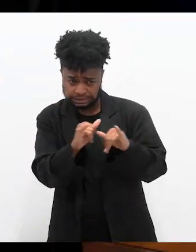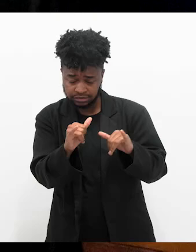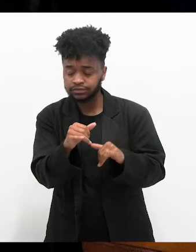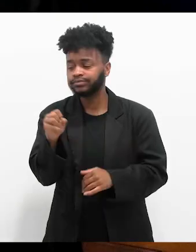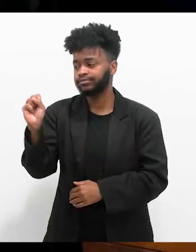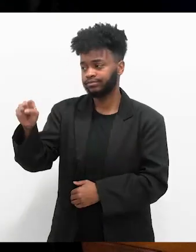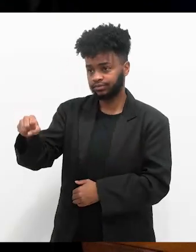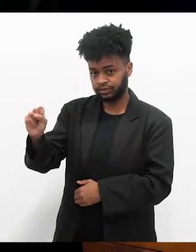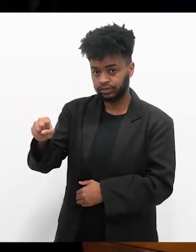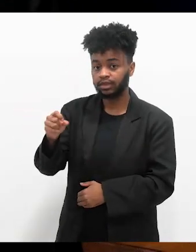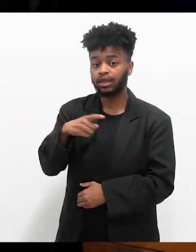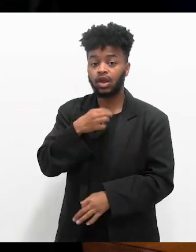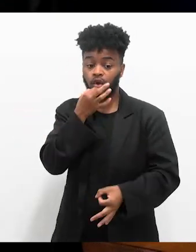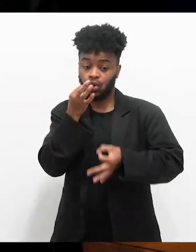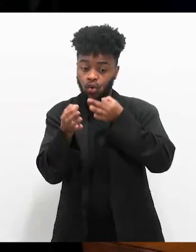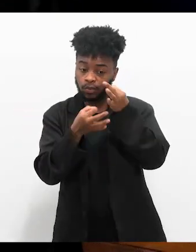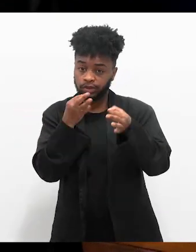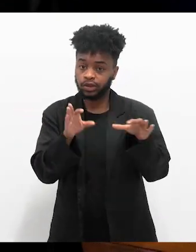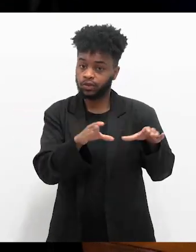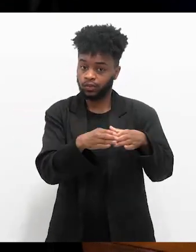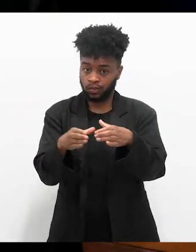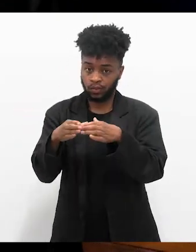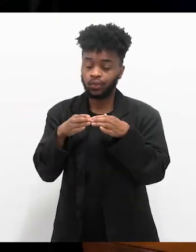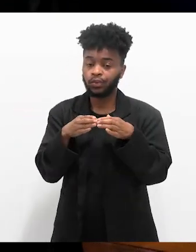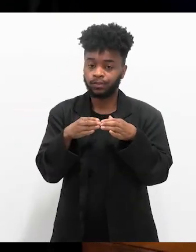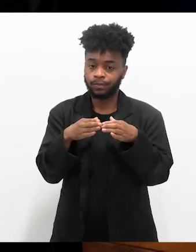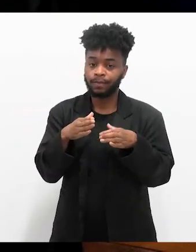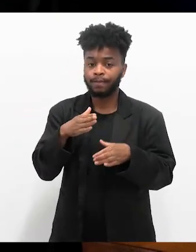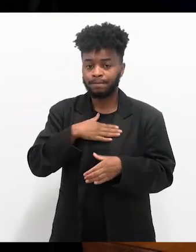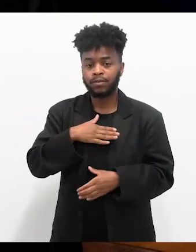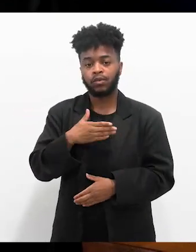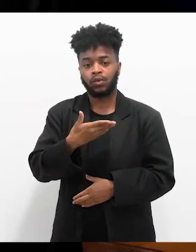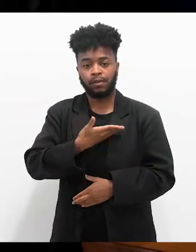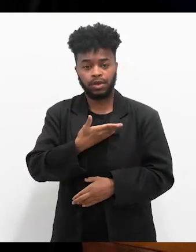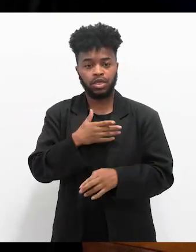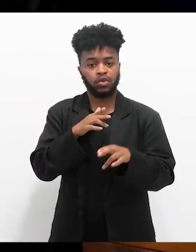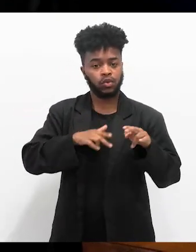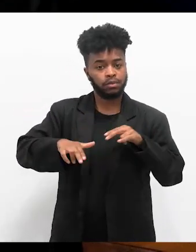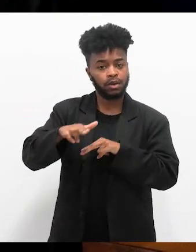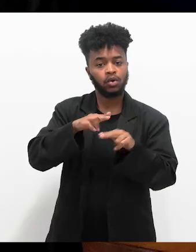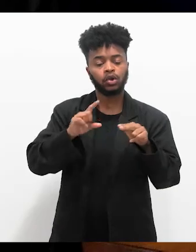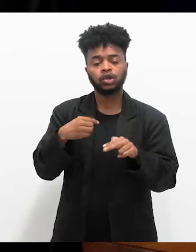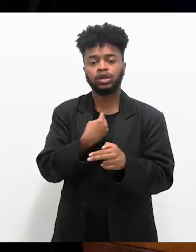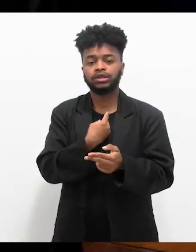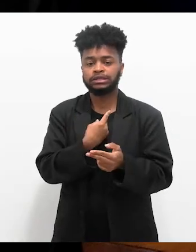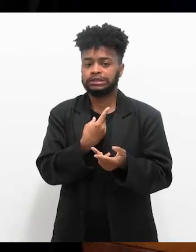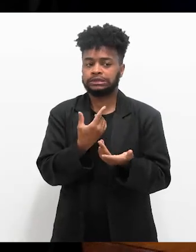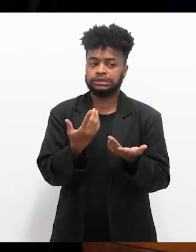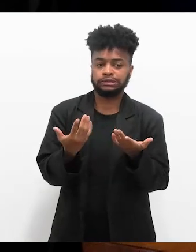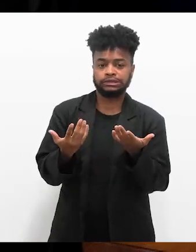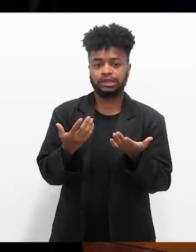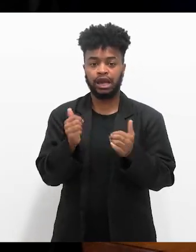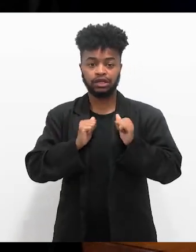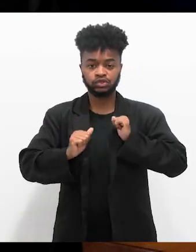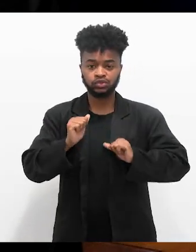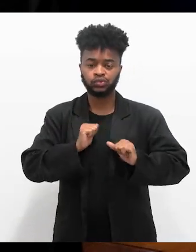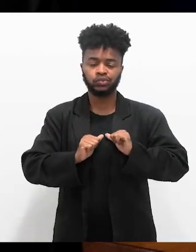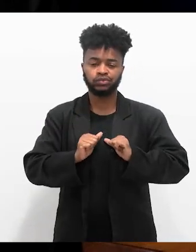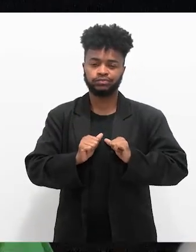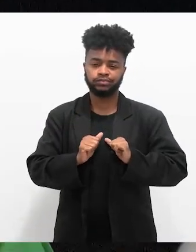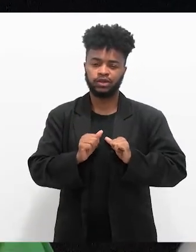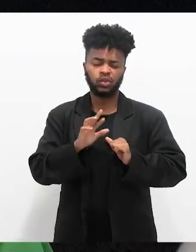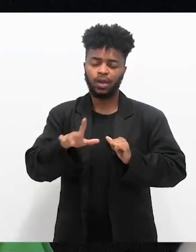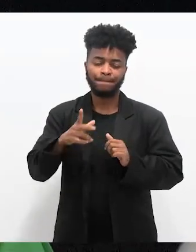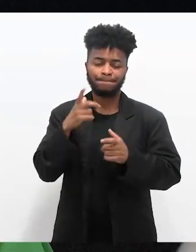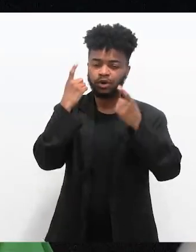isso é um comentário entre todos os babalaôs, né? Todos os meus irmãos, e a gente está realmente bem ansioso, vamos dizer assim, não Vocês